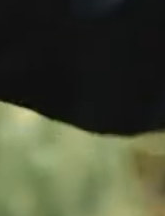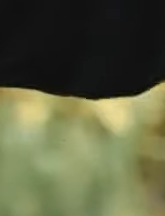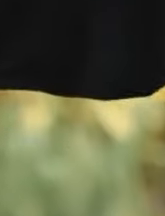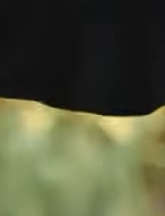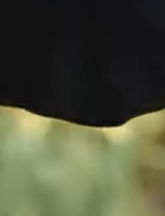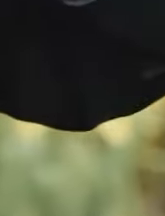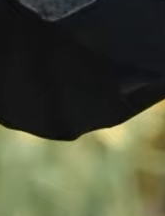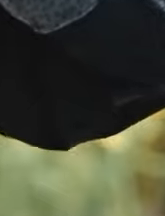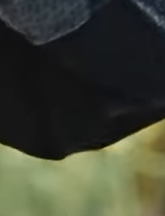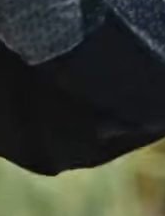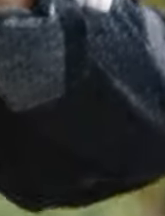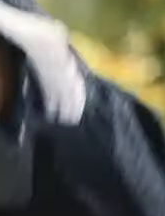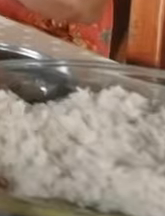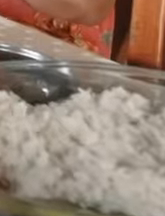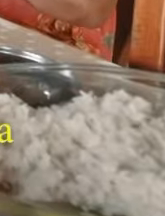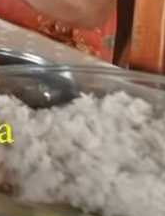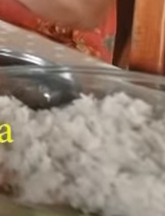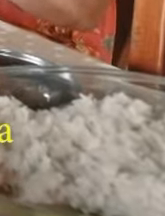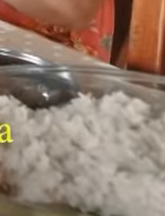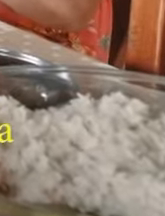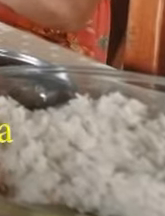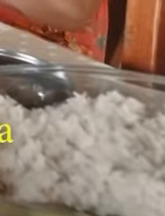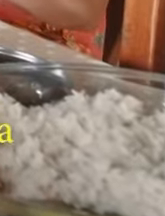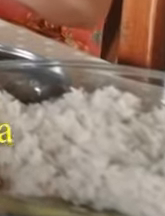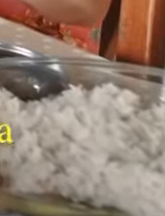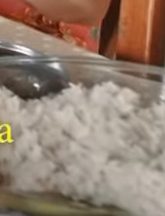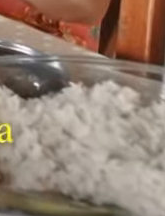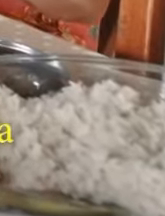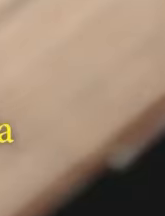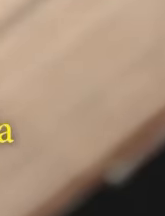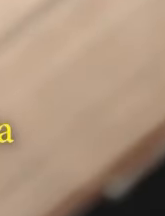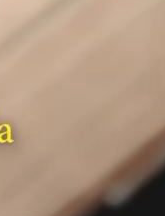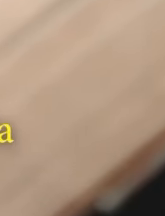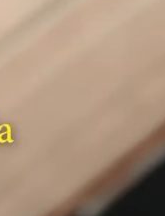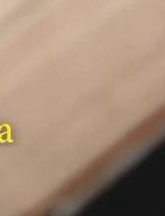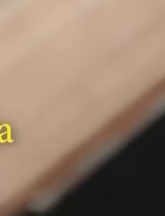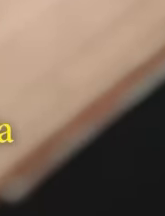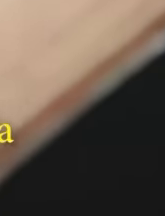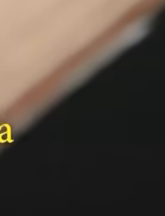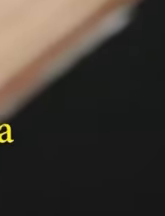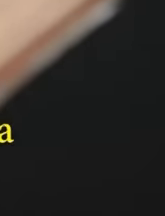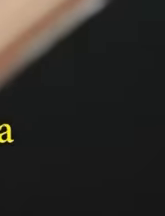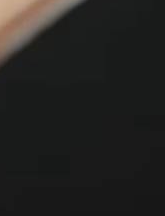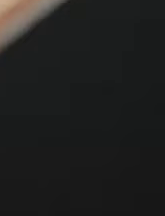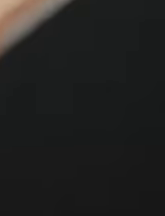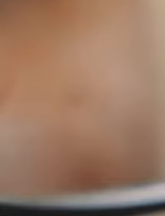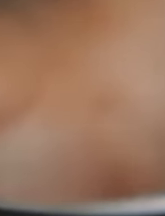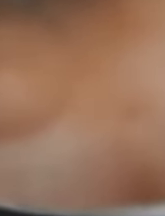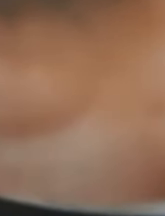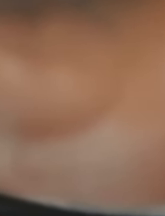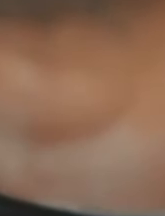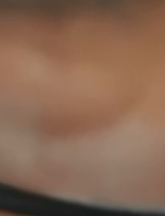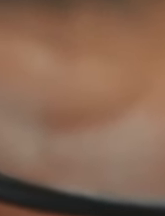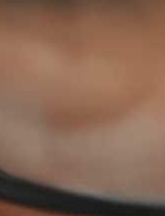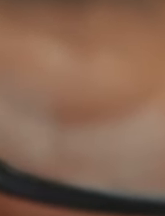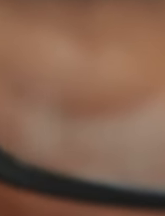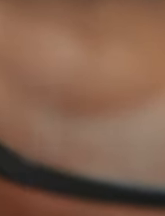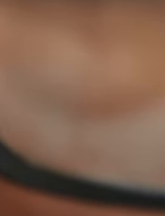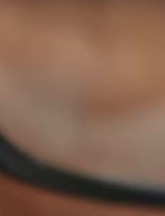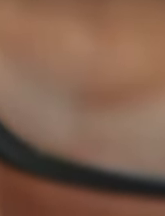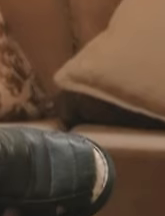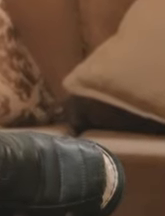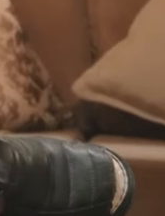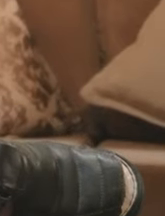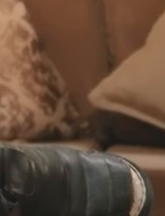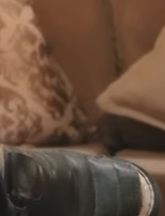eu comecei a olhar para o céu. E eu falava para ela assim: a partir de hoje, a nossa vida vai mudar, a nossa história vai mudar. Eu estava